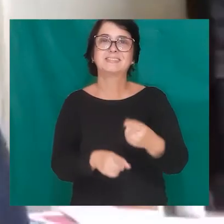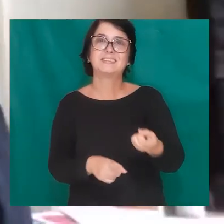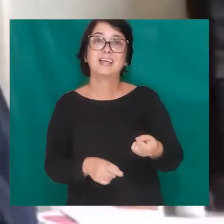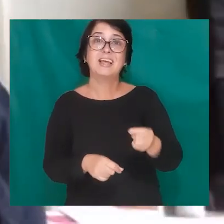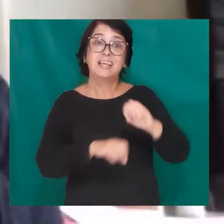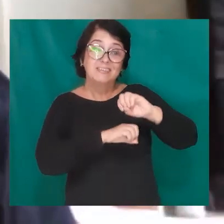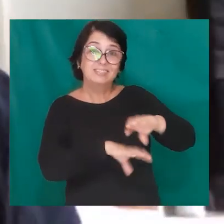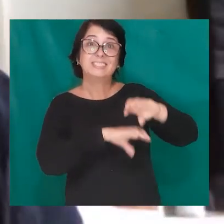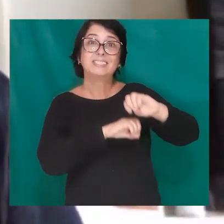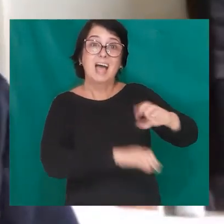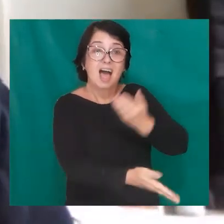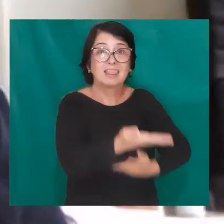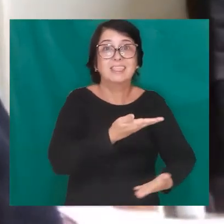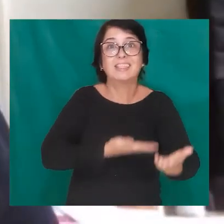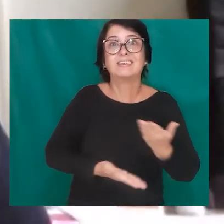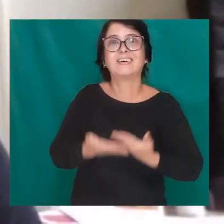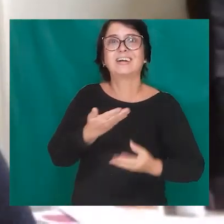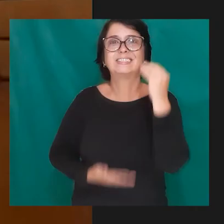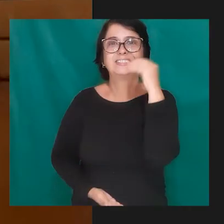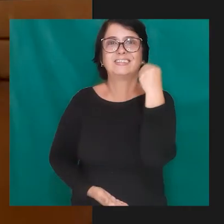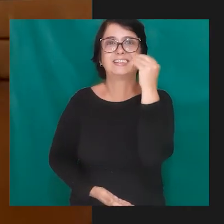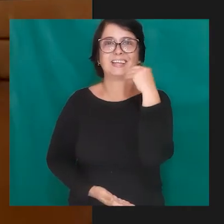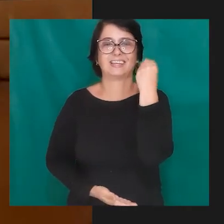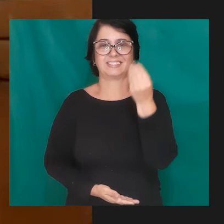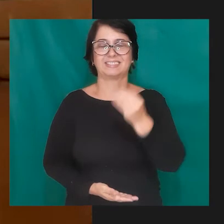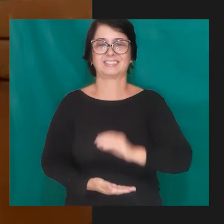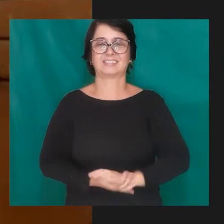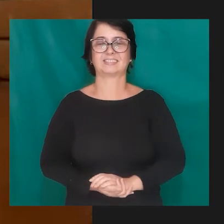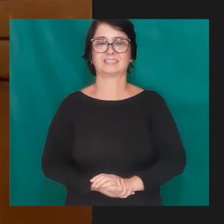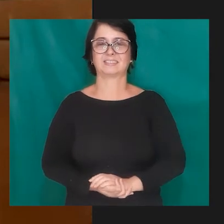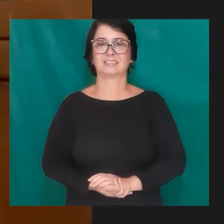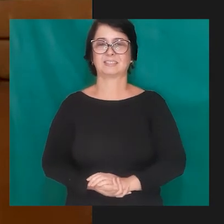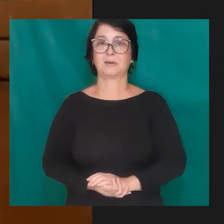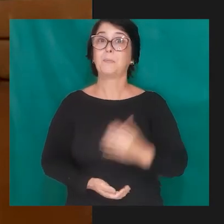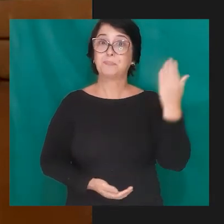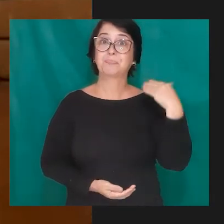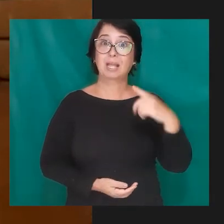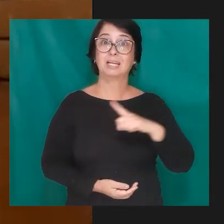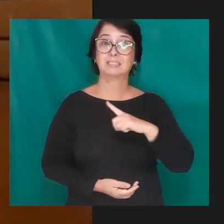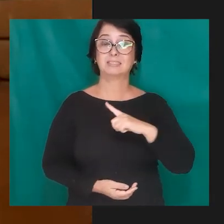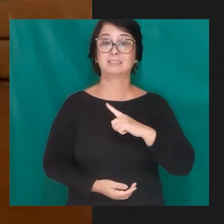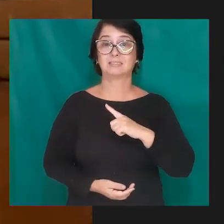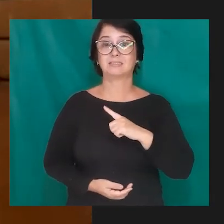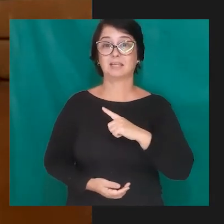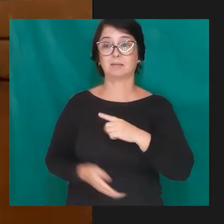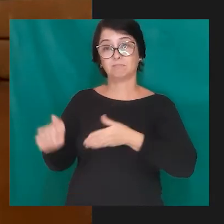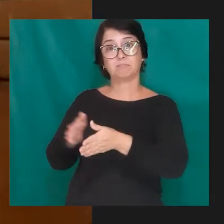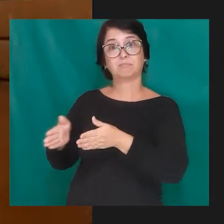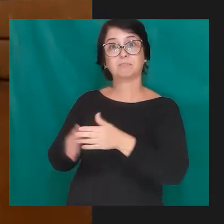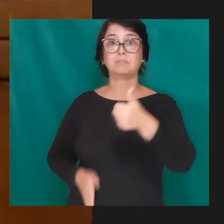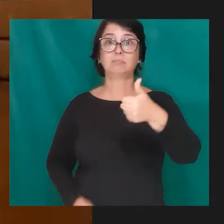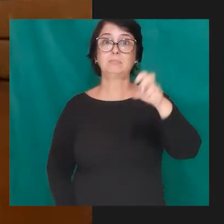de ensinar também, né? Que coisa fantástica isso. É, isso, e no caso nosso lá, tem esse limitador de idade, né?